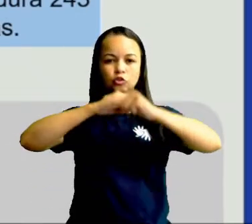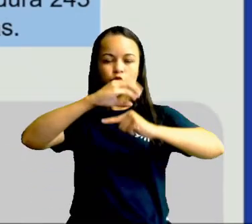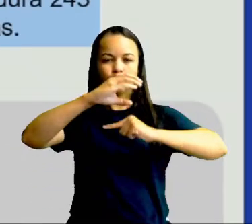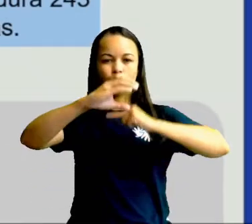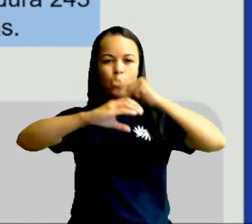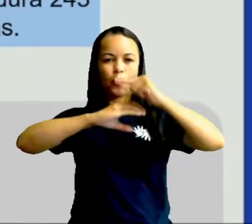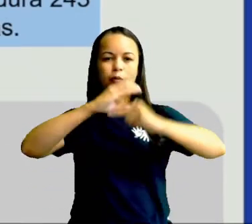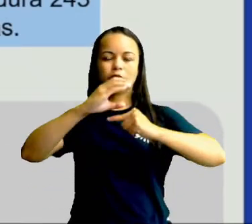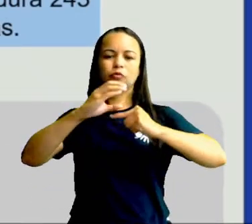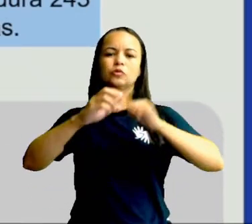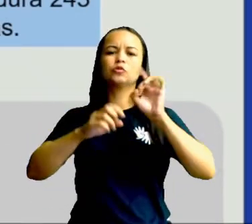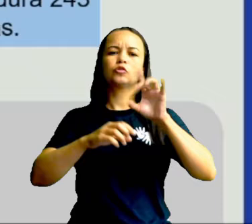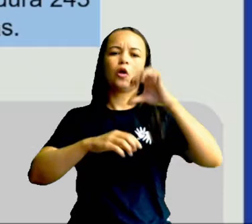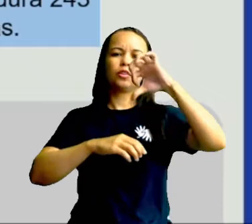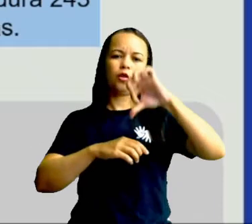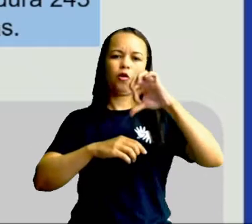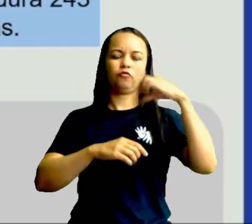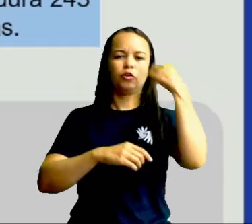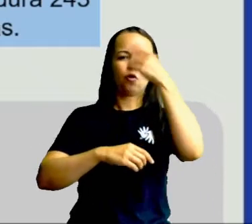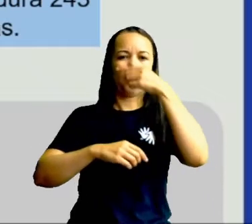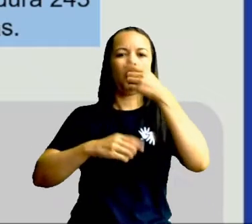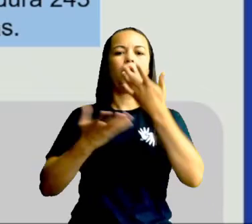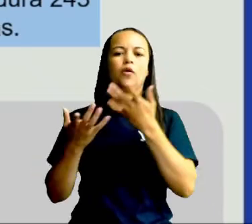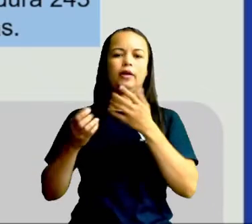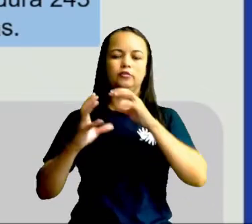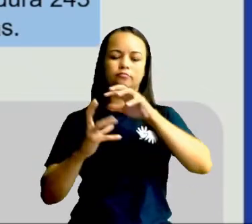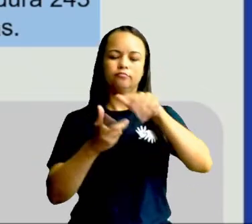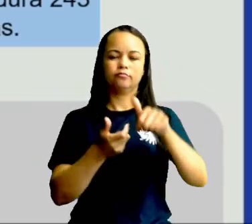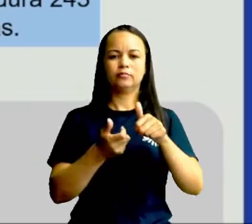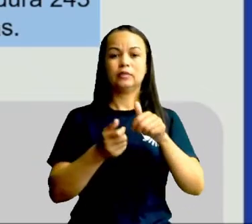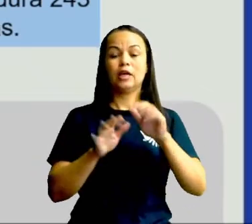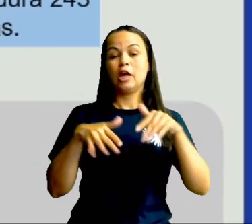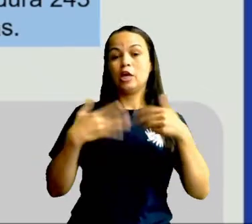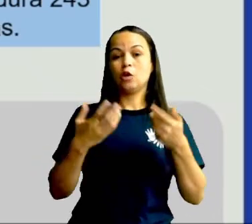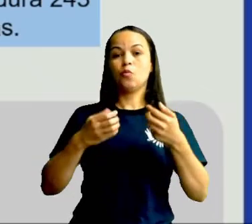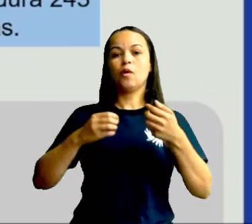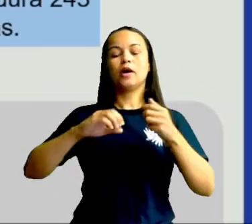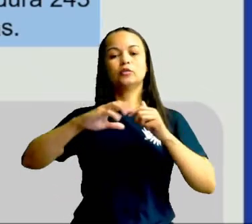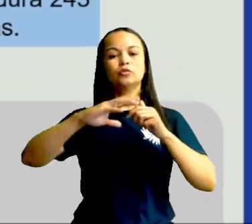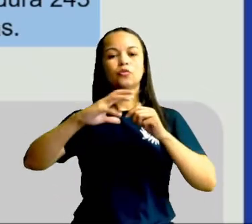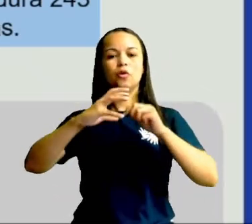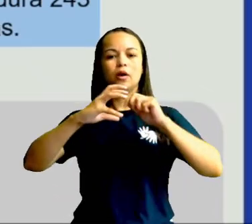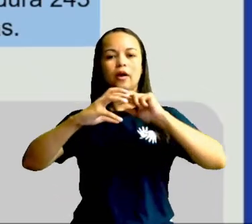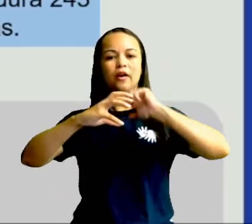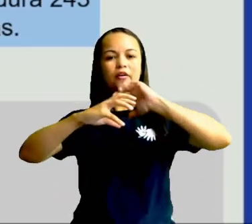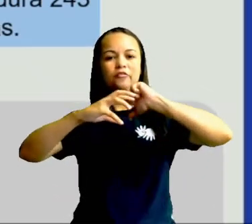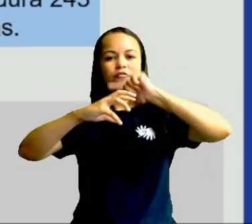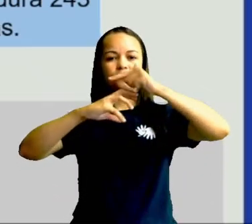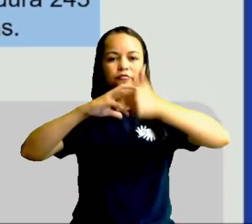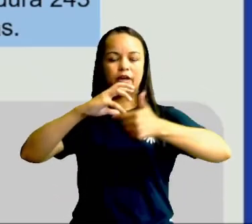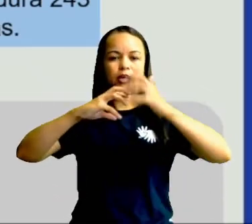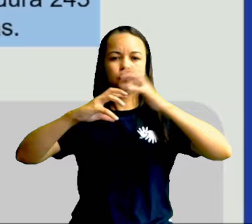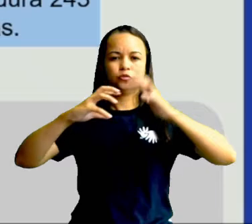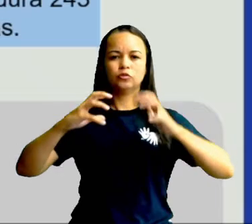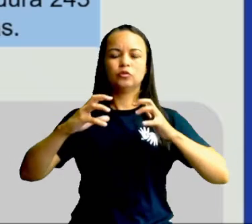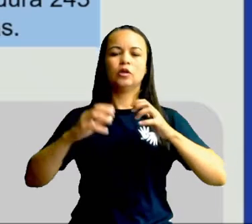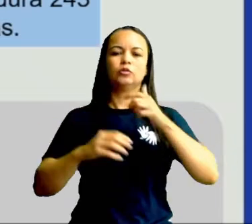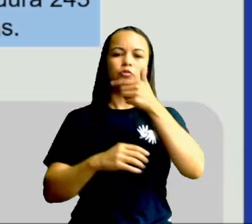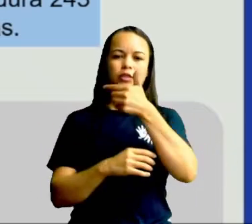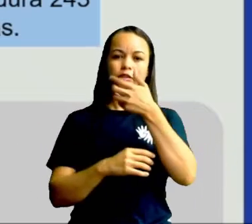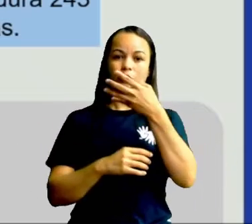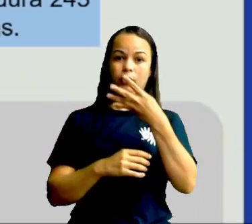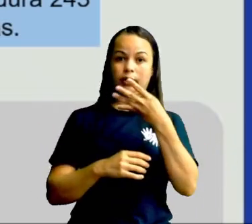horas da Terra, enquanto Vênus dura 243 dias para dar uma volta